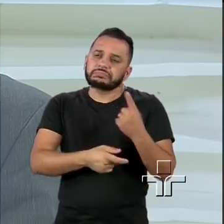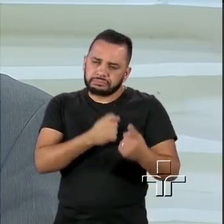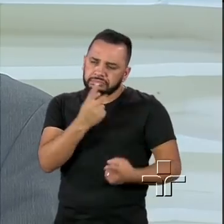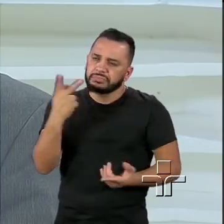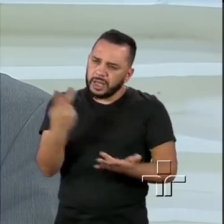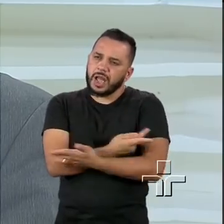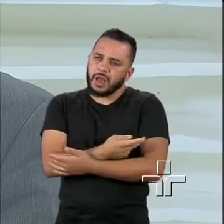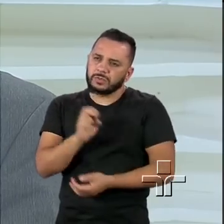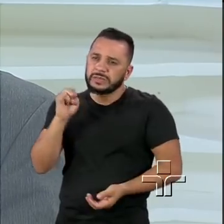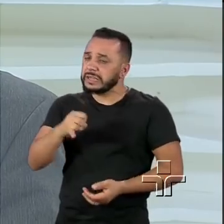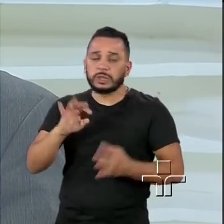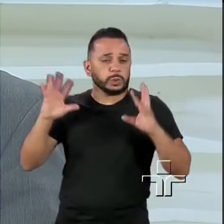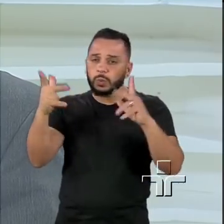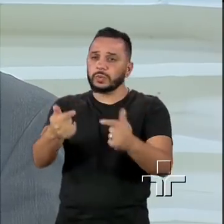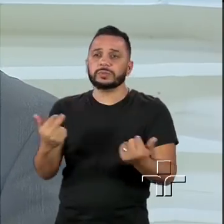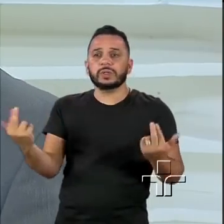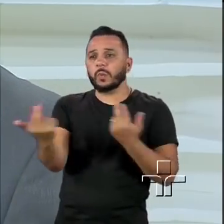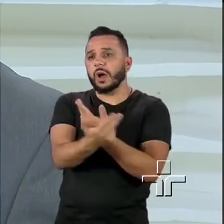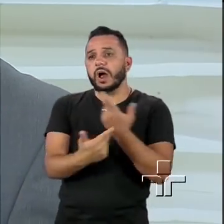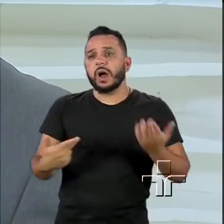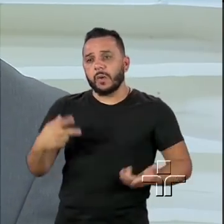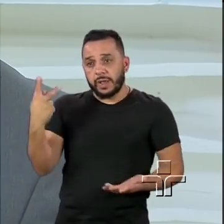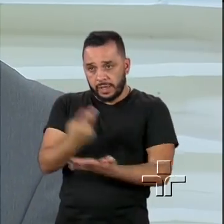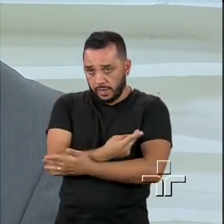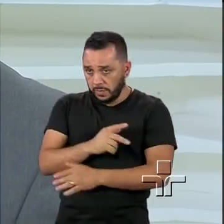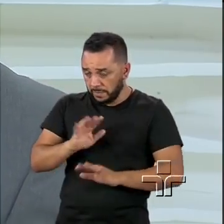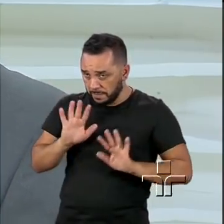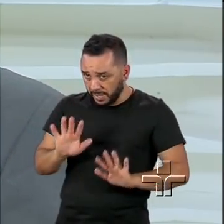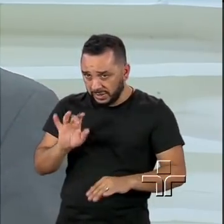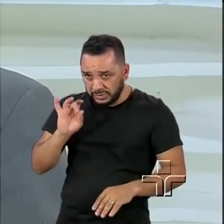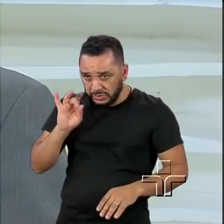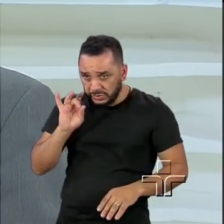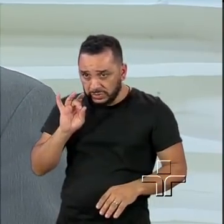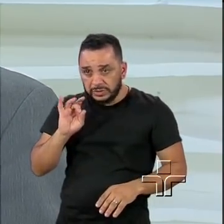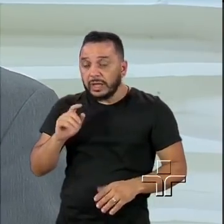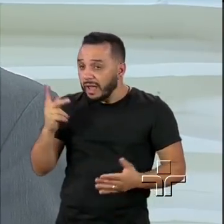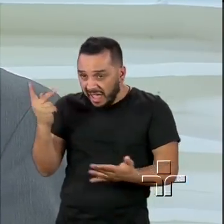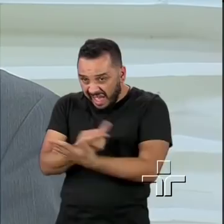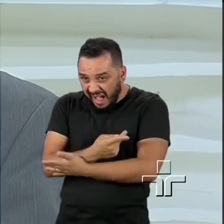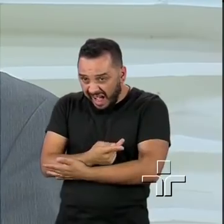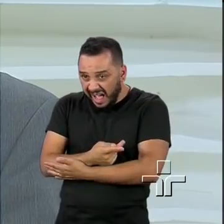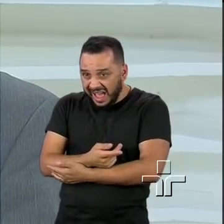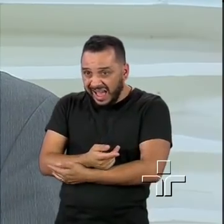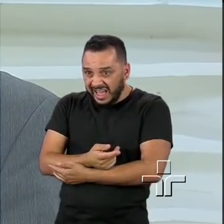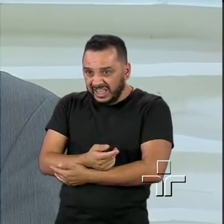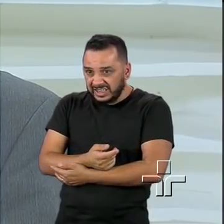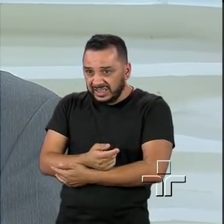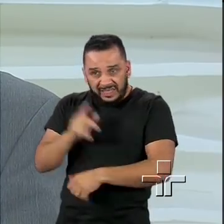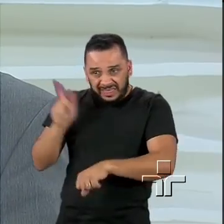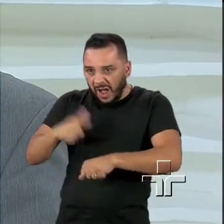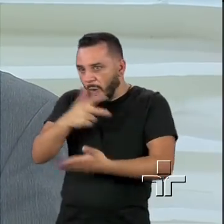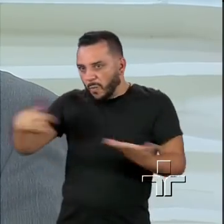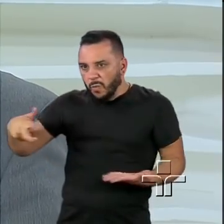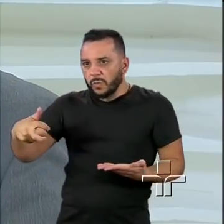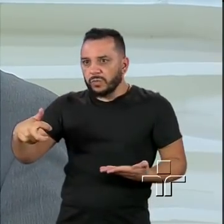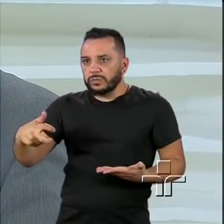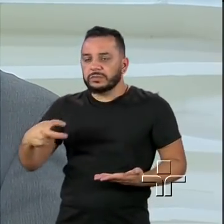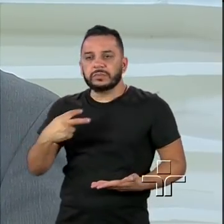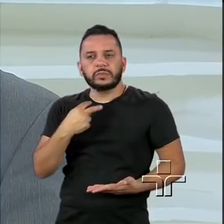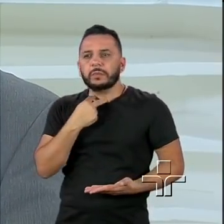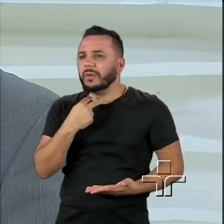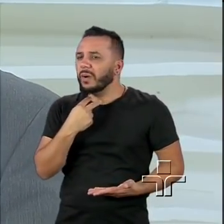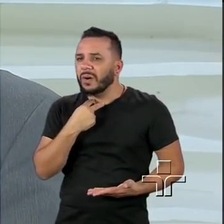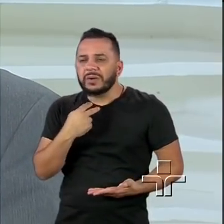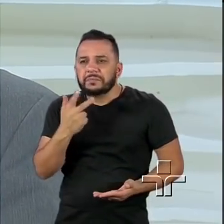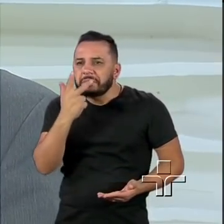erro? Agora, dizer que isso é suficiente para o impeachment, aonde está escrito isso? Na verdade, rasgar a Constituição